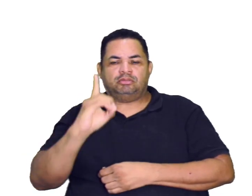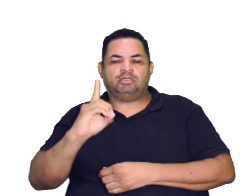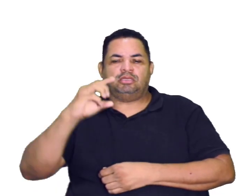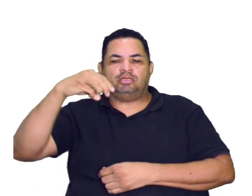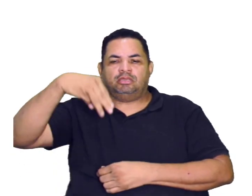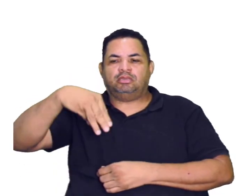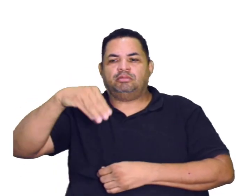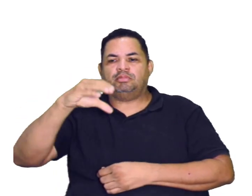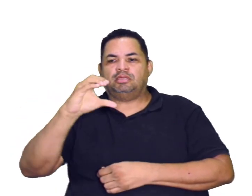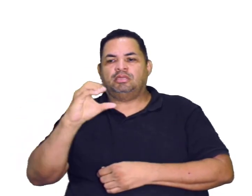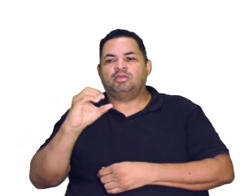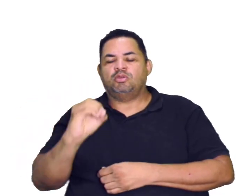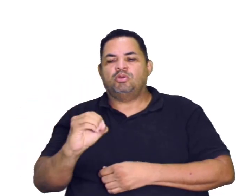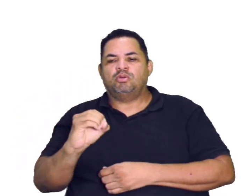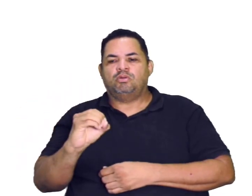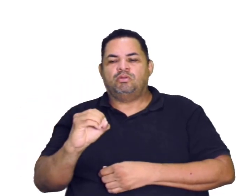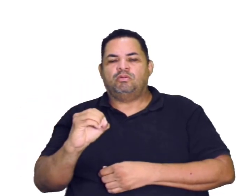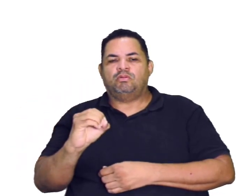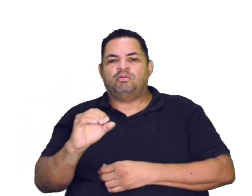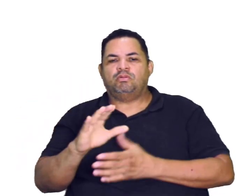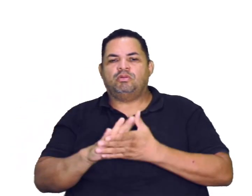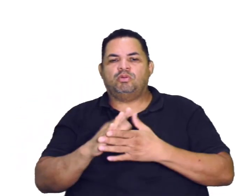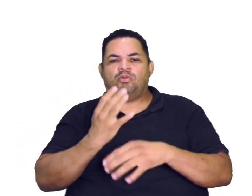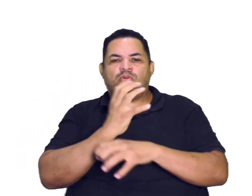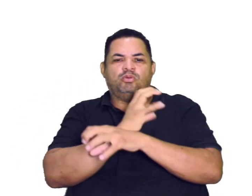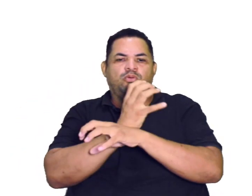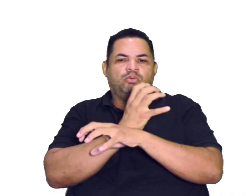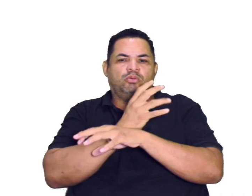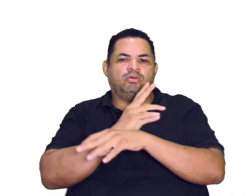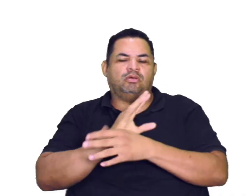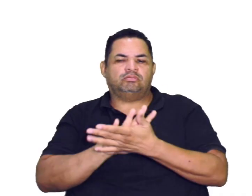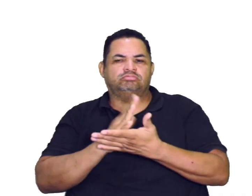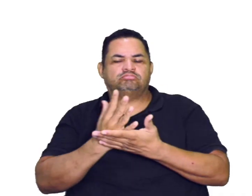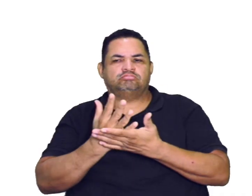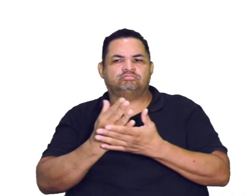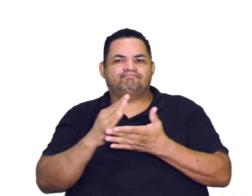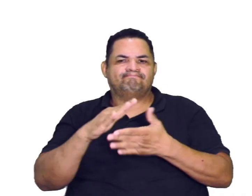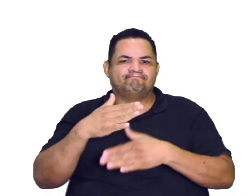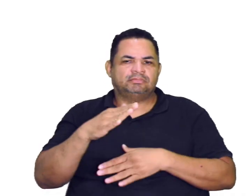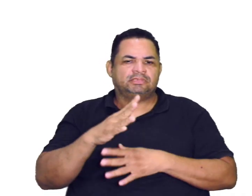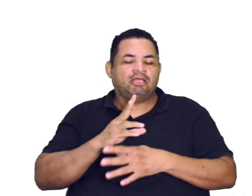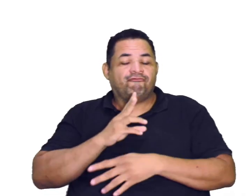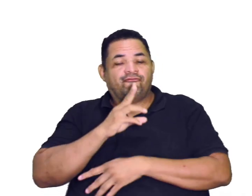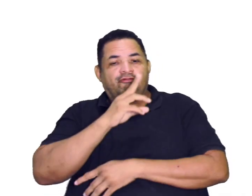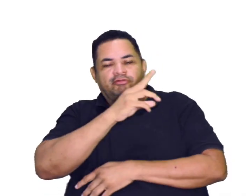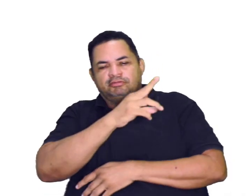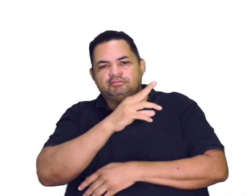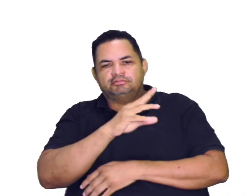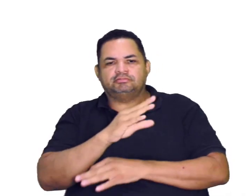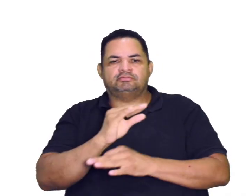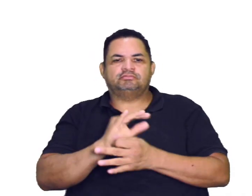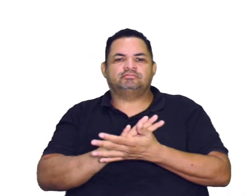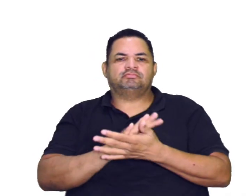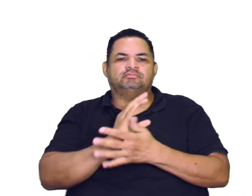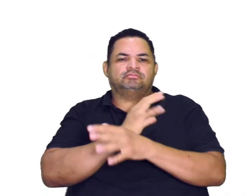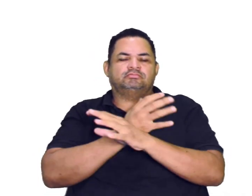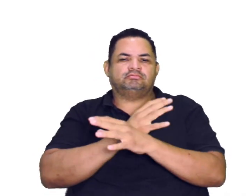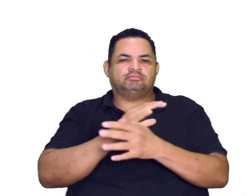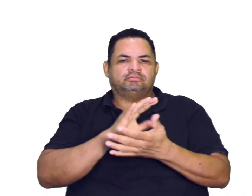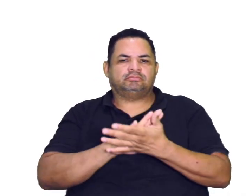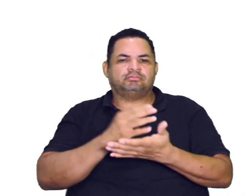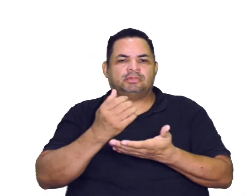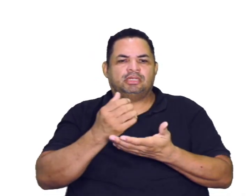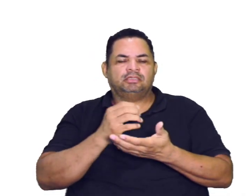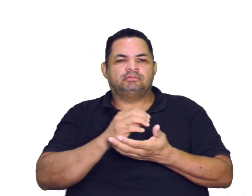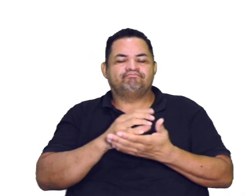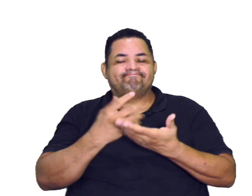aí essa densidade. Ou seja, esse meu osso ele não vai estar tão frágil, ele vai estar mais fortalecido. Existem ali os